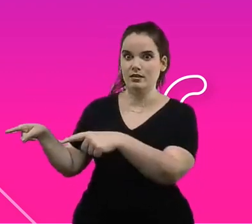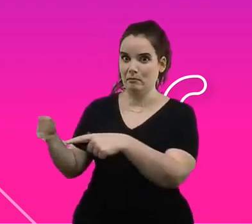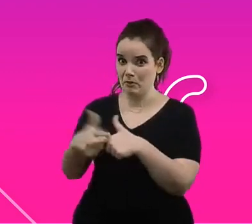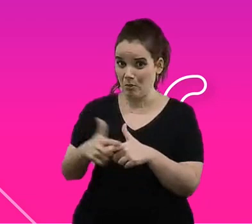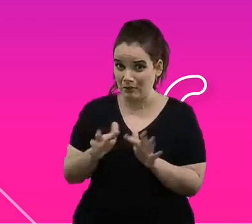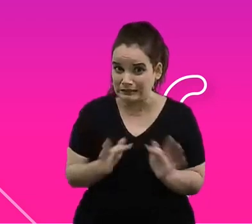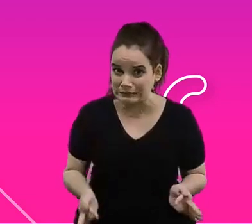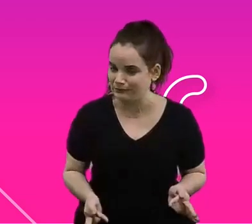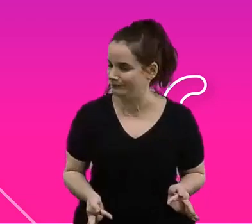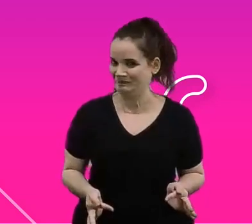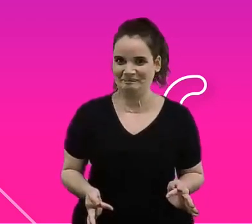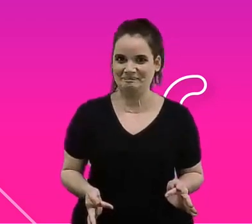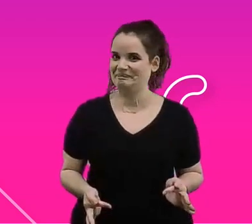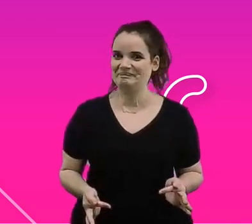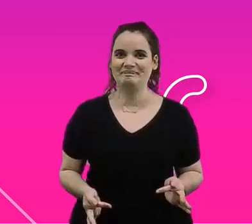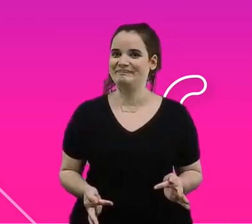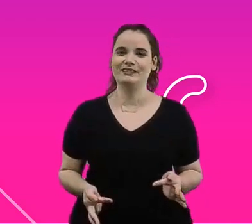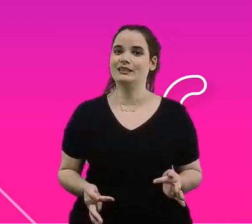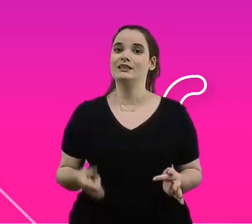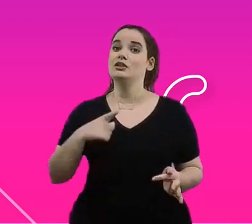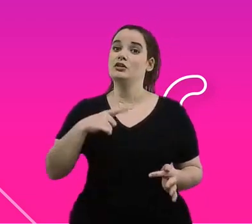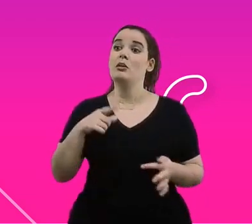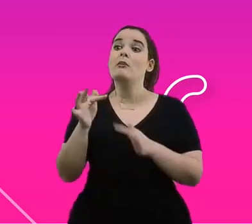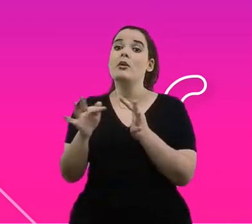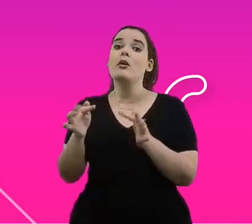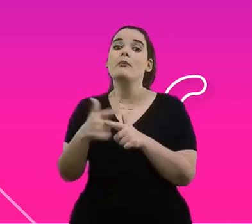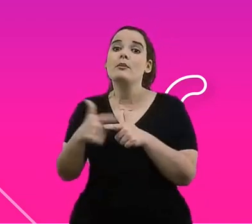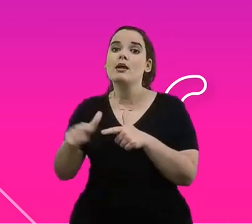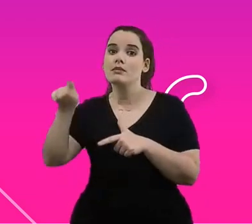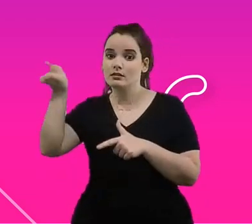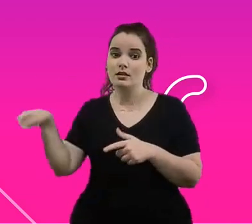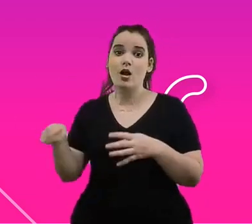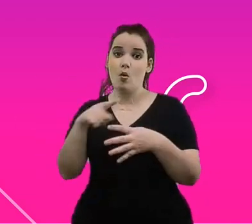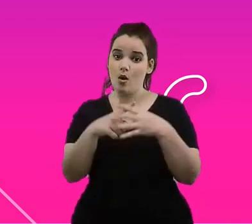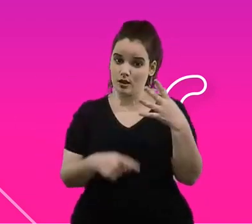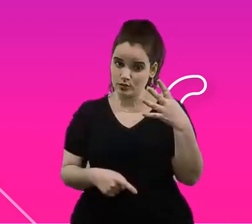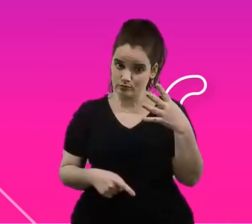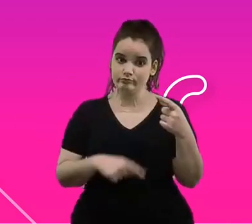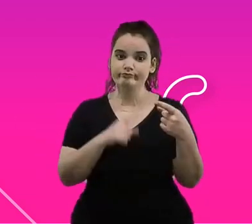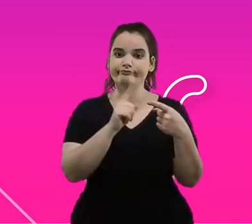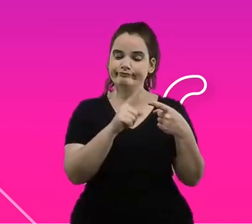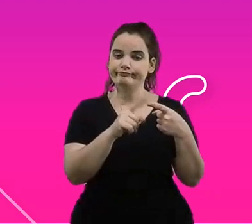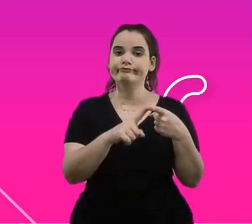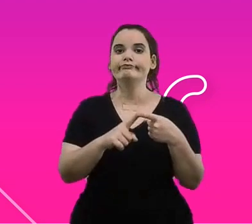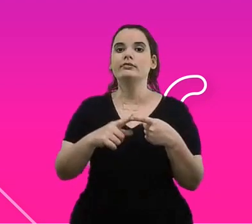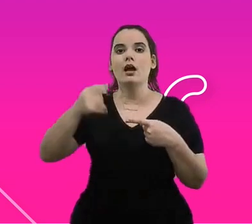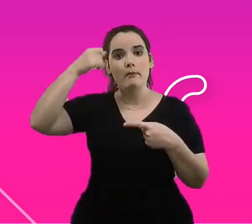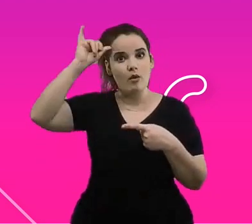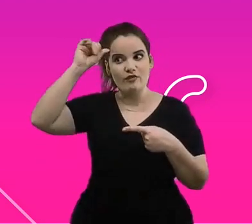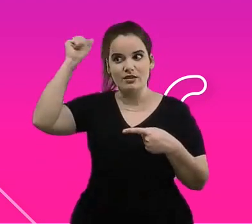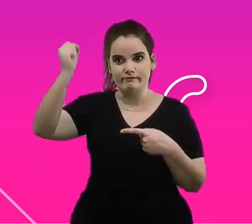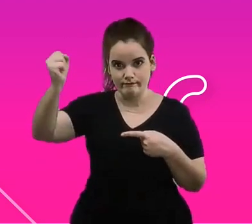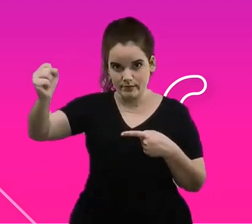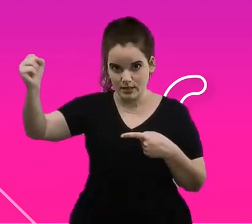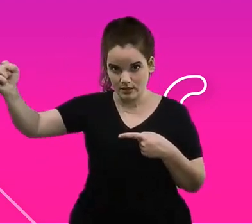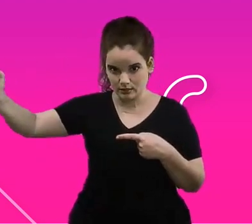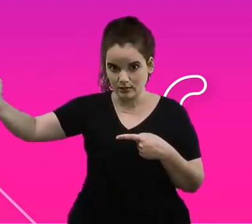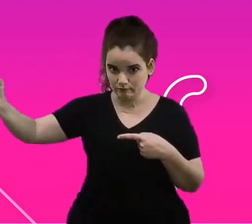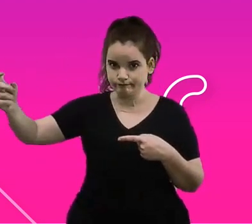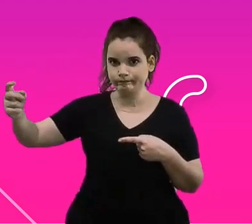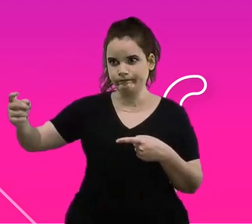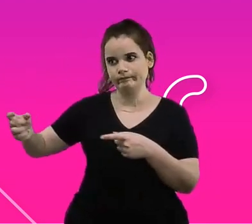um exemplo do que vocês conseguem trabalhar com as secretarias finalísticas, e aí fazendo de novo, né, a coisa do legado e a questão de como